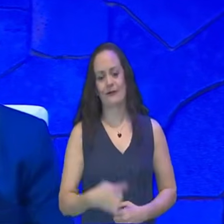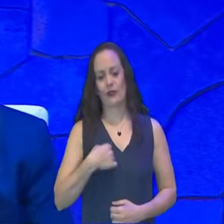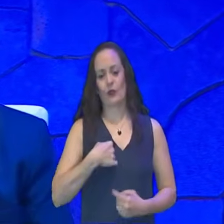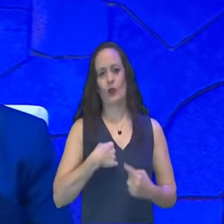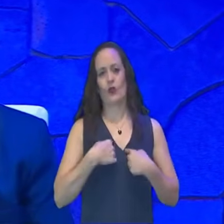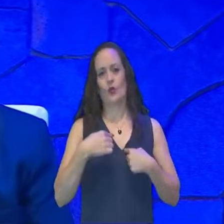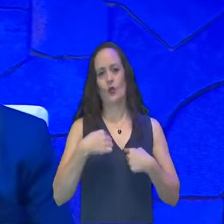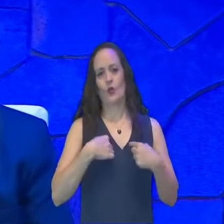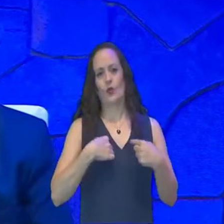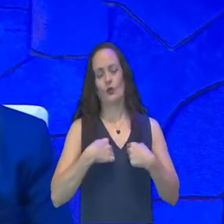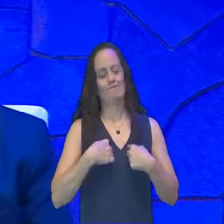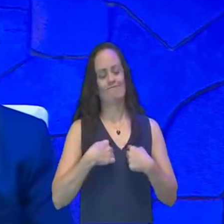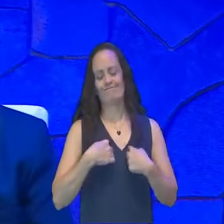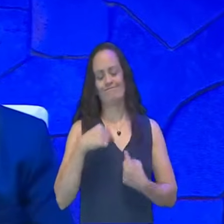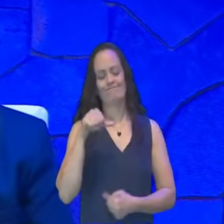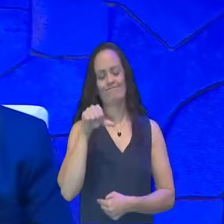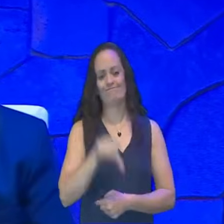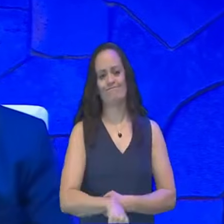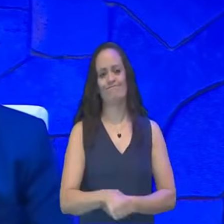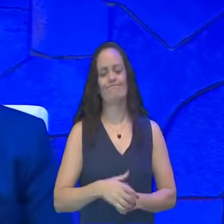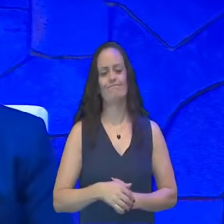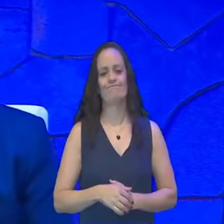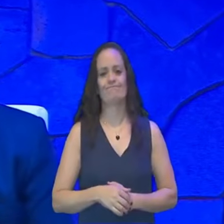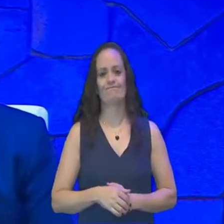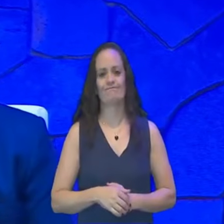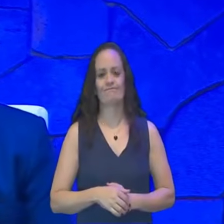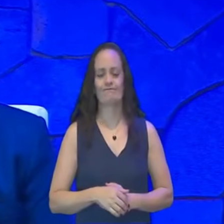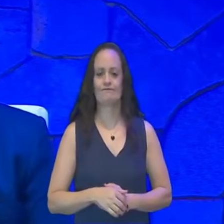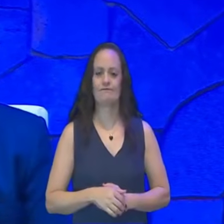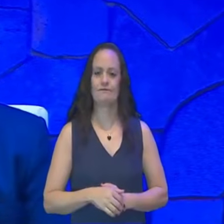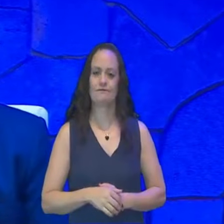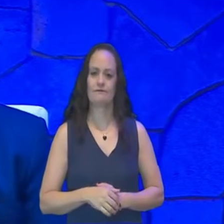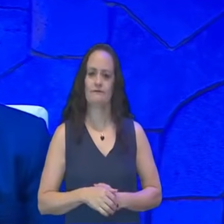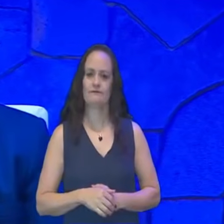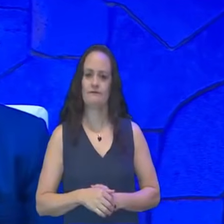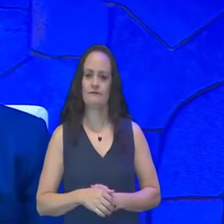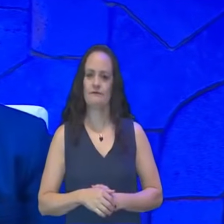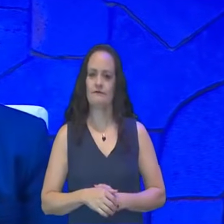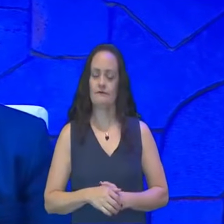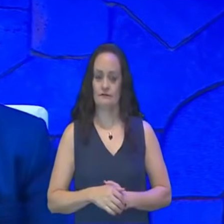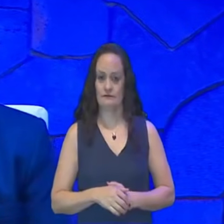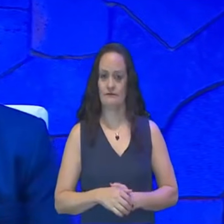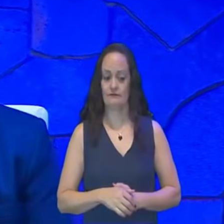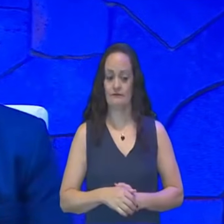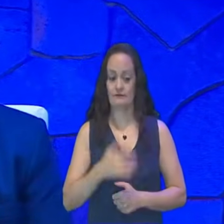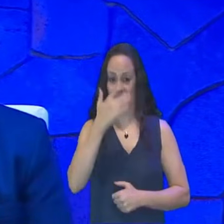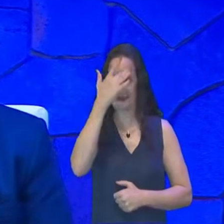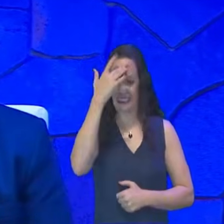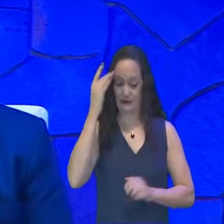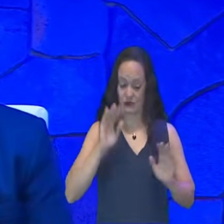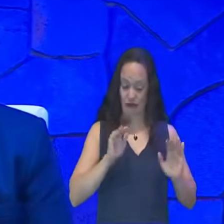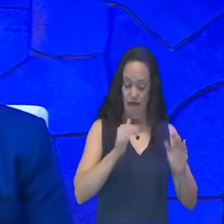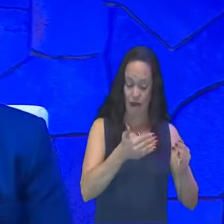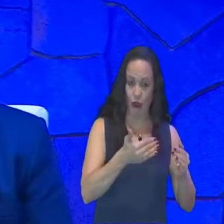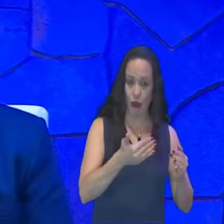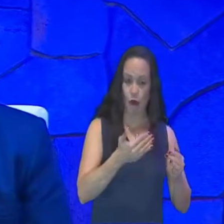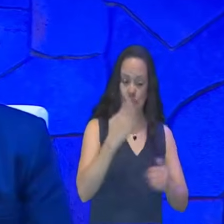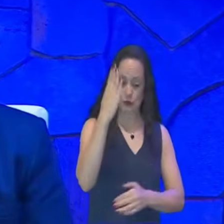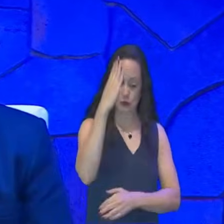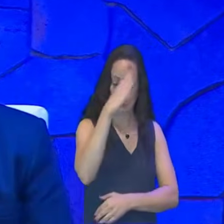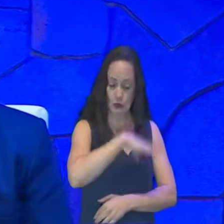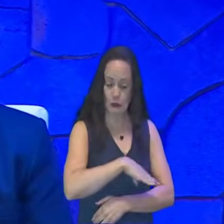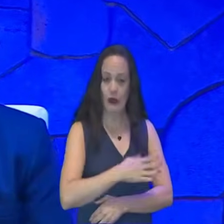E essa não é uma compreensão apenas do Senhor Jesus. Os filhos das trevas também podem